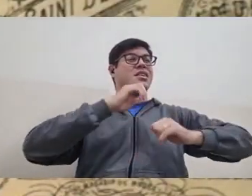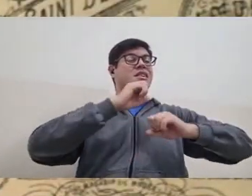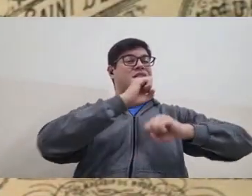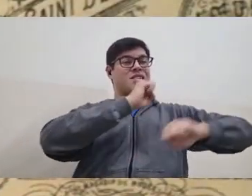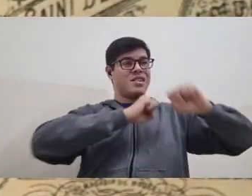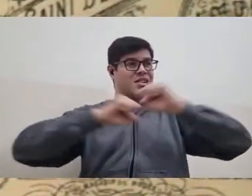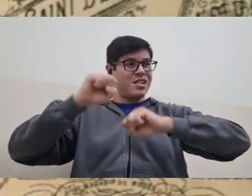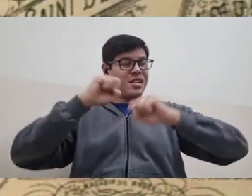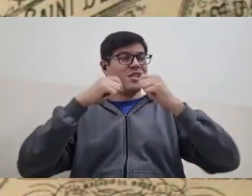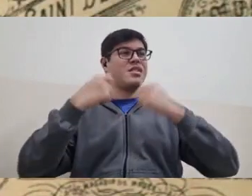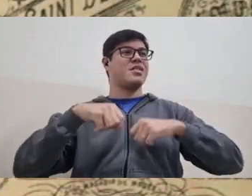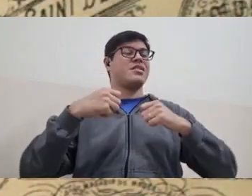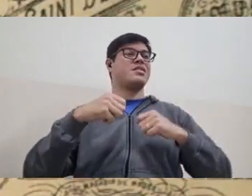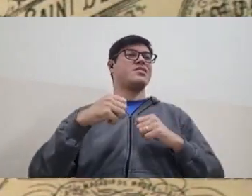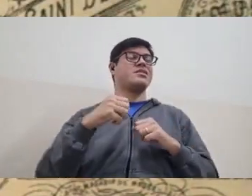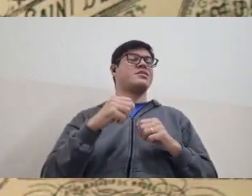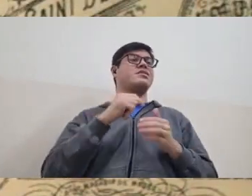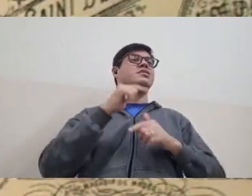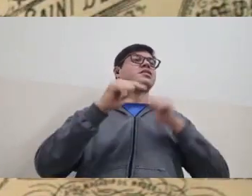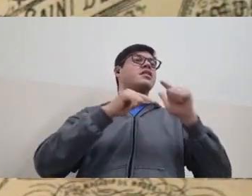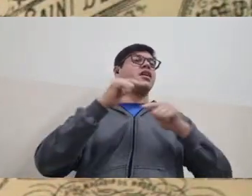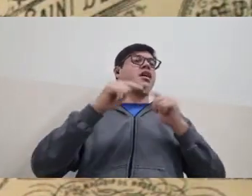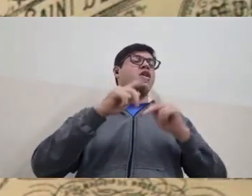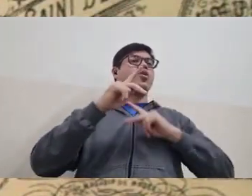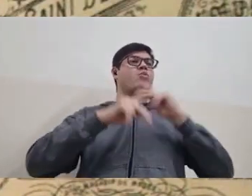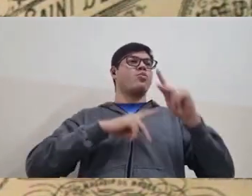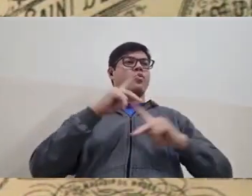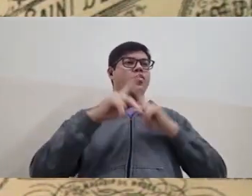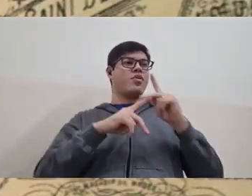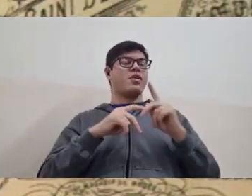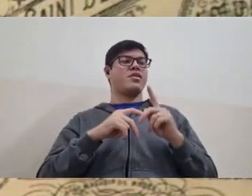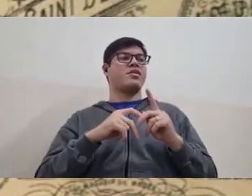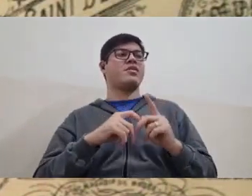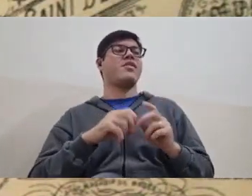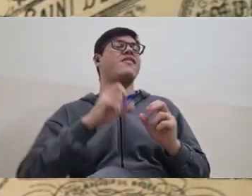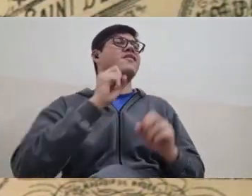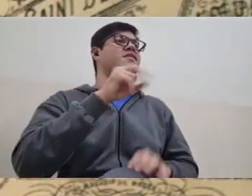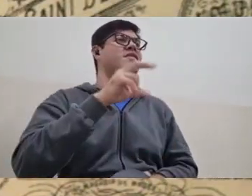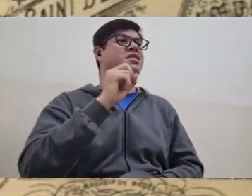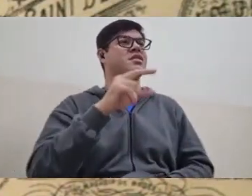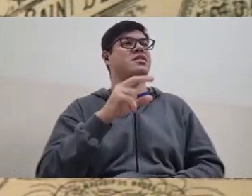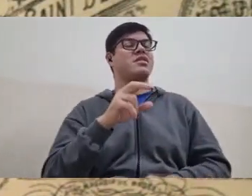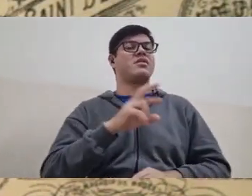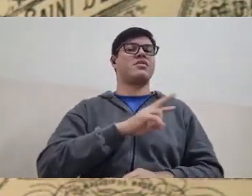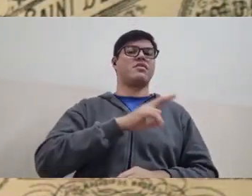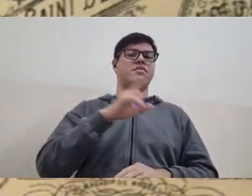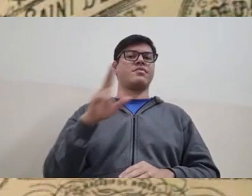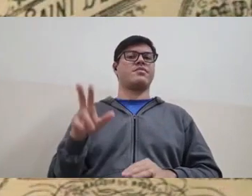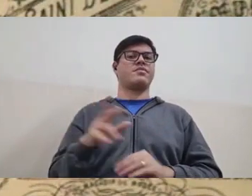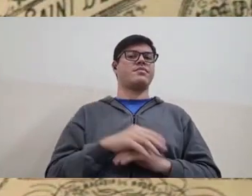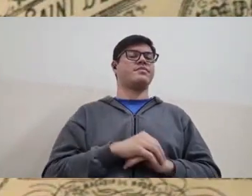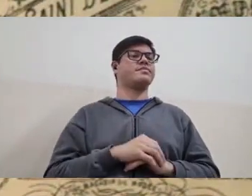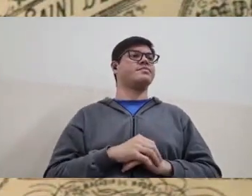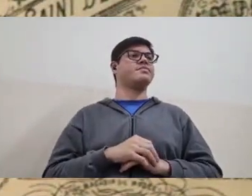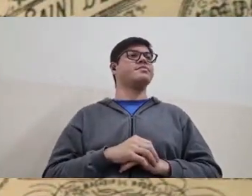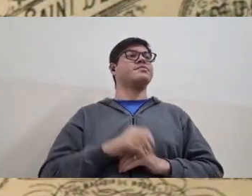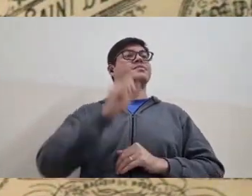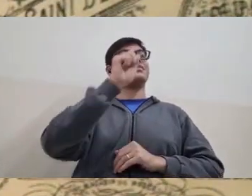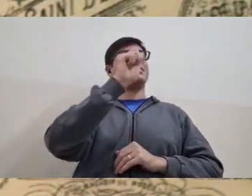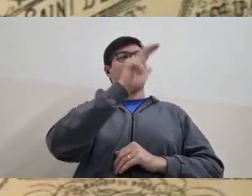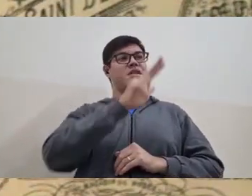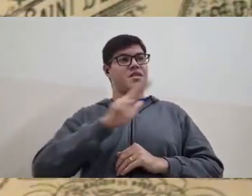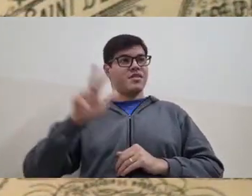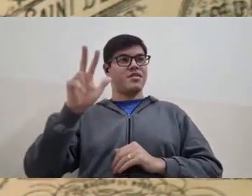Serviços Públicos. Essa questão do mata-mato, glifosato, ela foi colocada